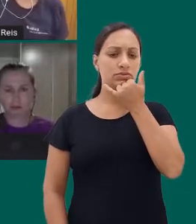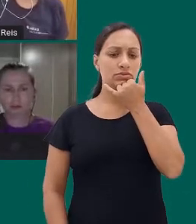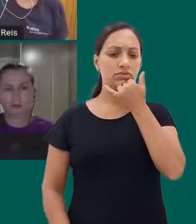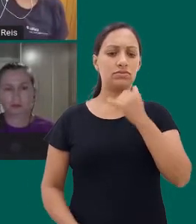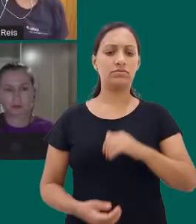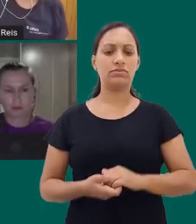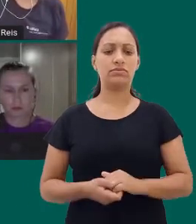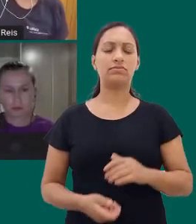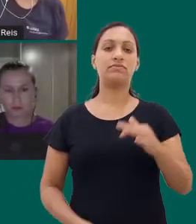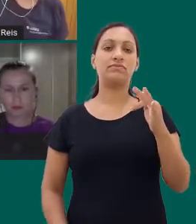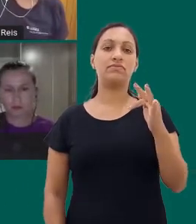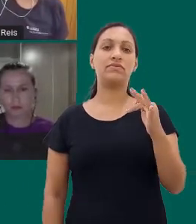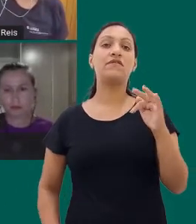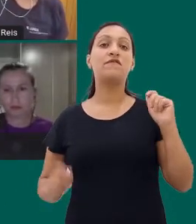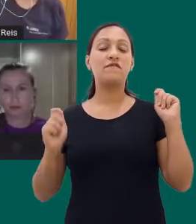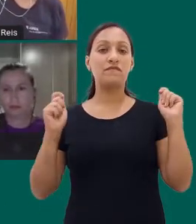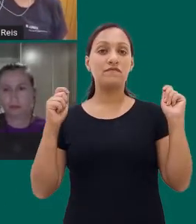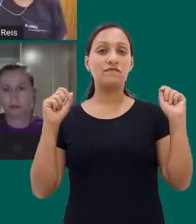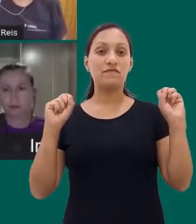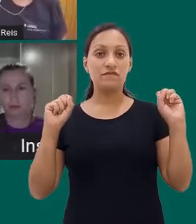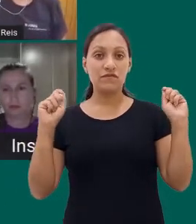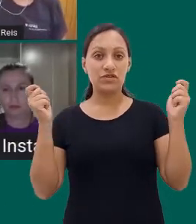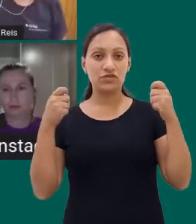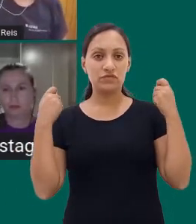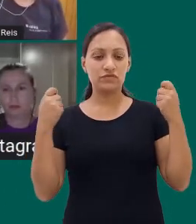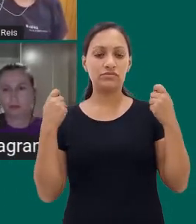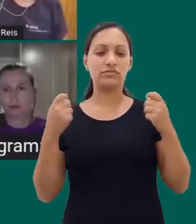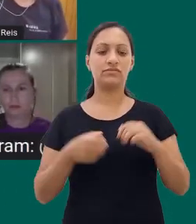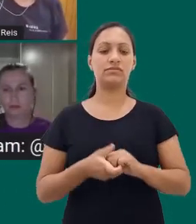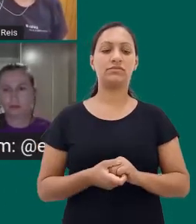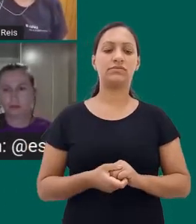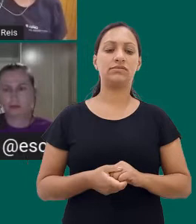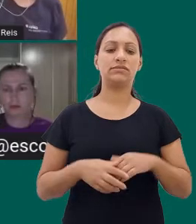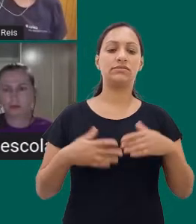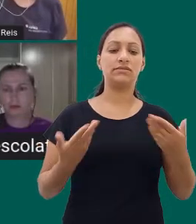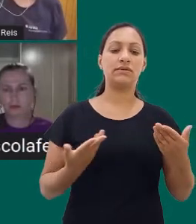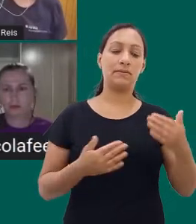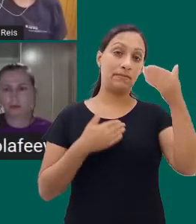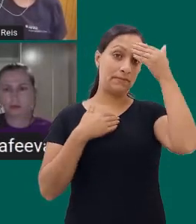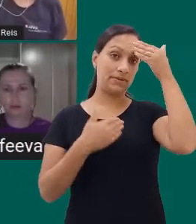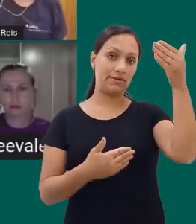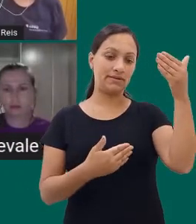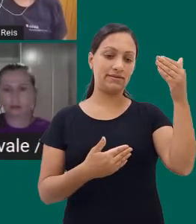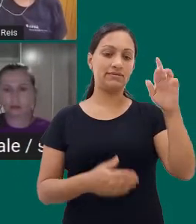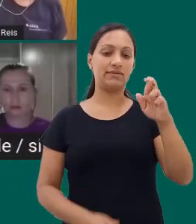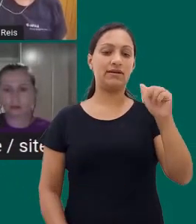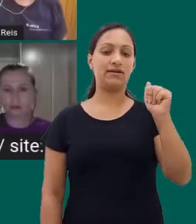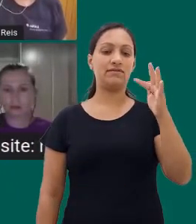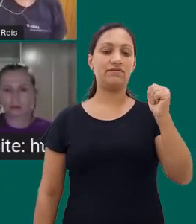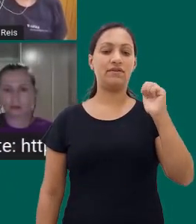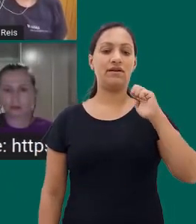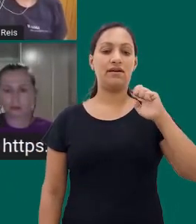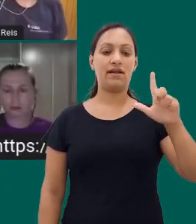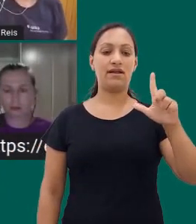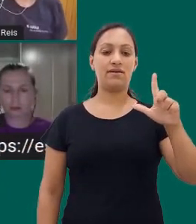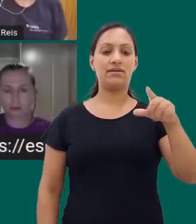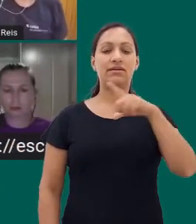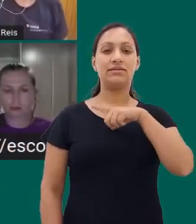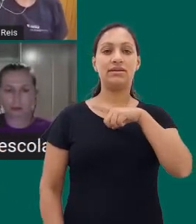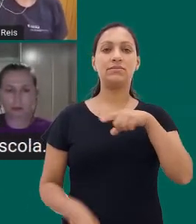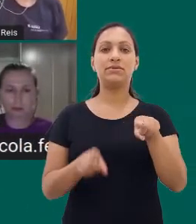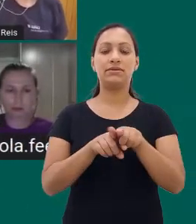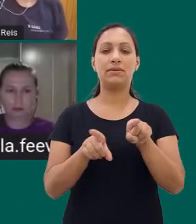festivais ou desafios, tá? Então nós temos, obrigado, Rafael. Nós temos